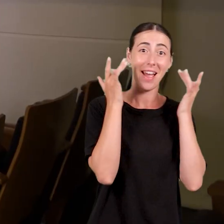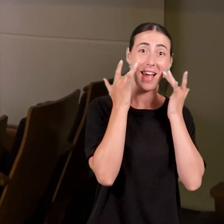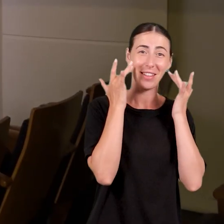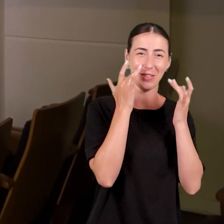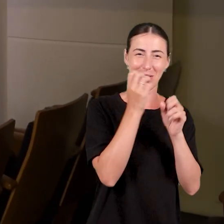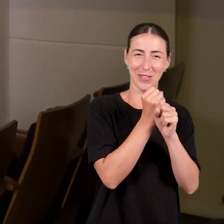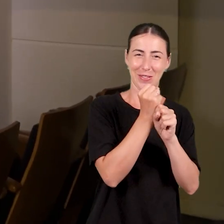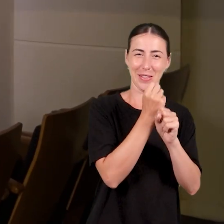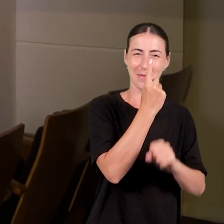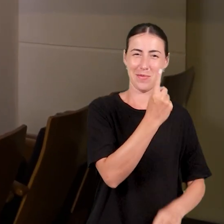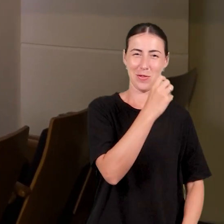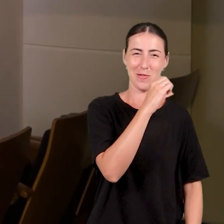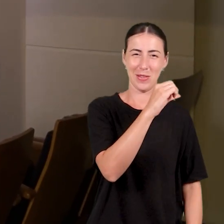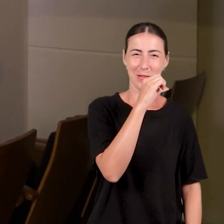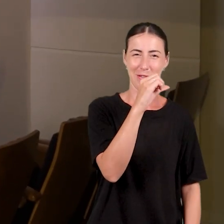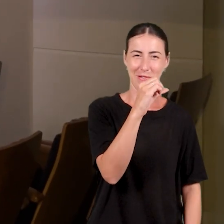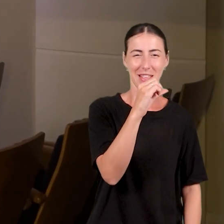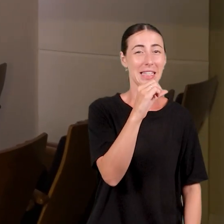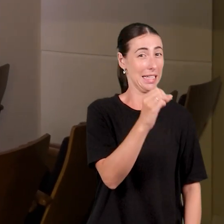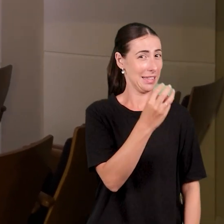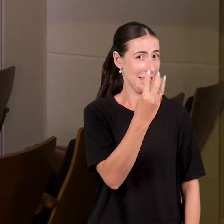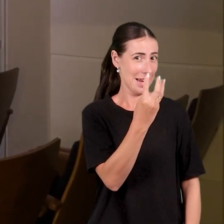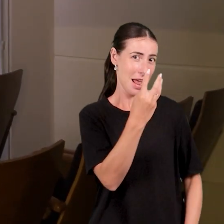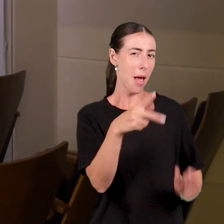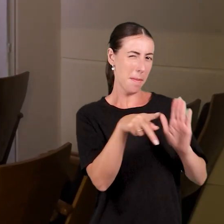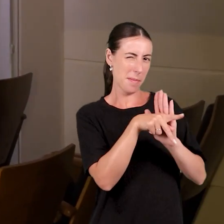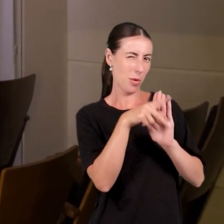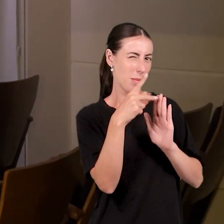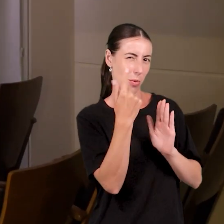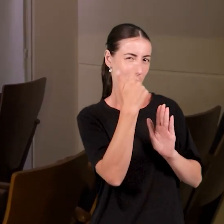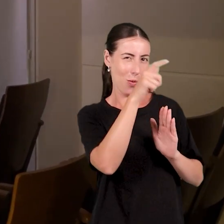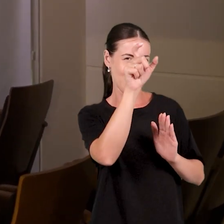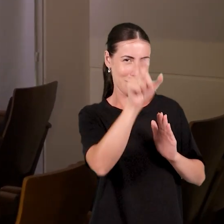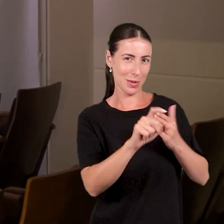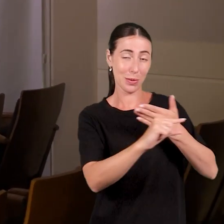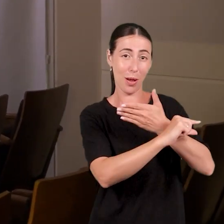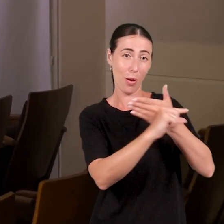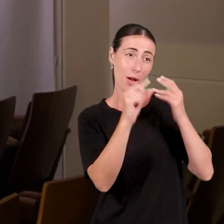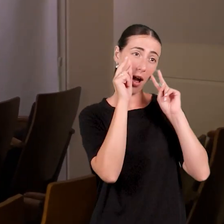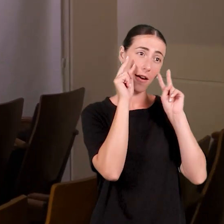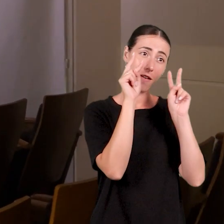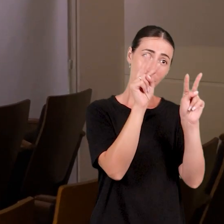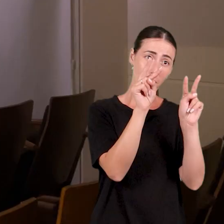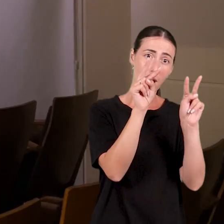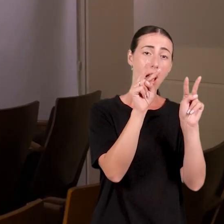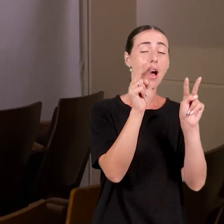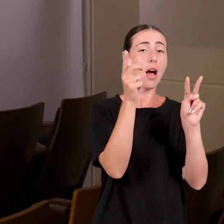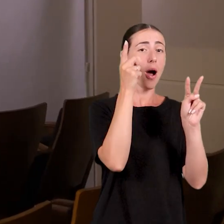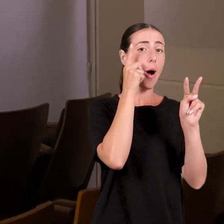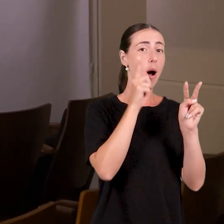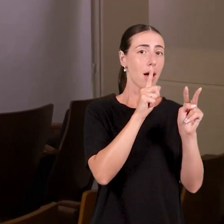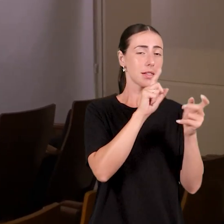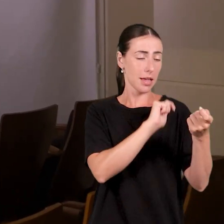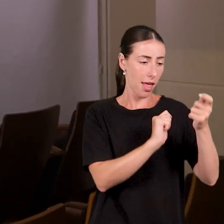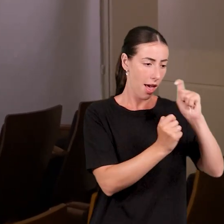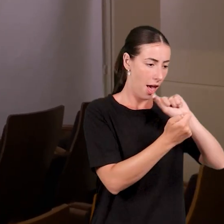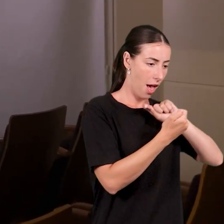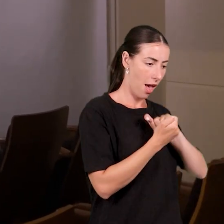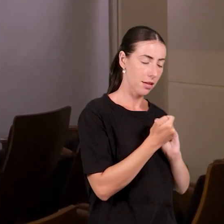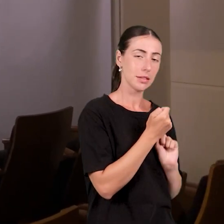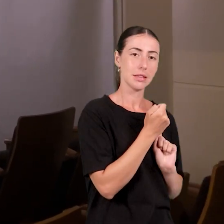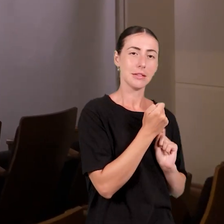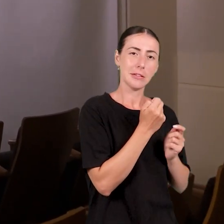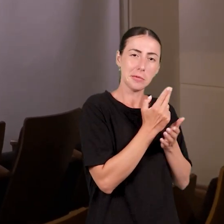peça de teatro Pronome Fausto, 1993, de Fábio Brugmann. Para a cenografia da peça, Paulo Gaiardi